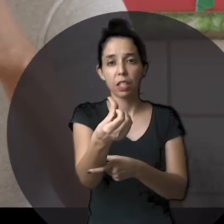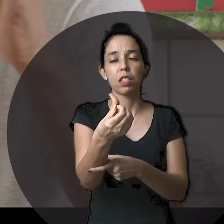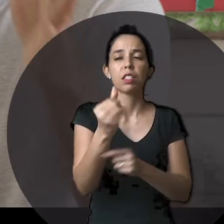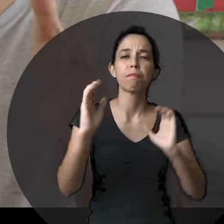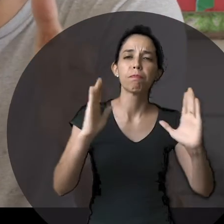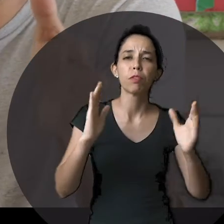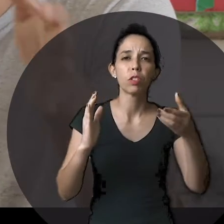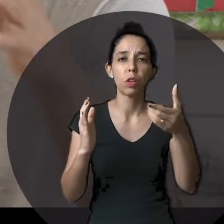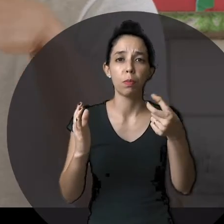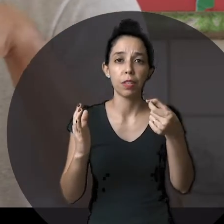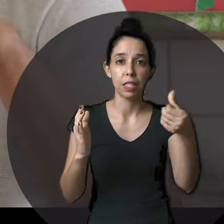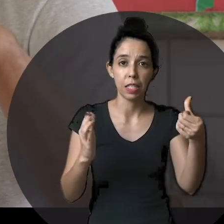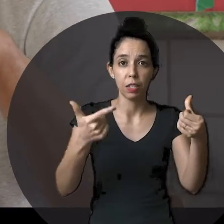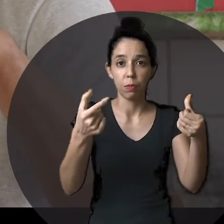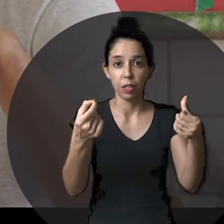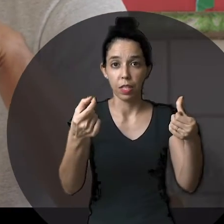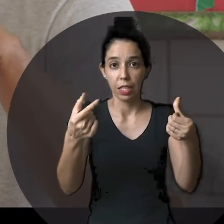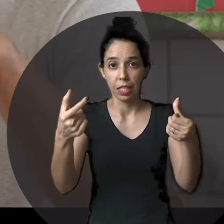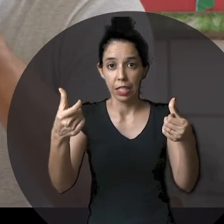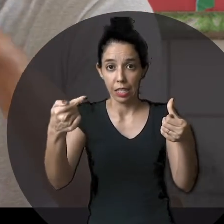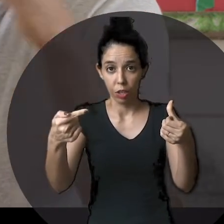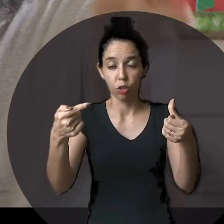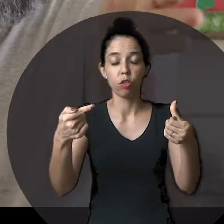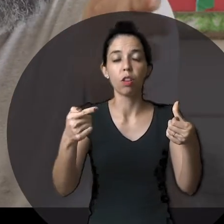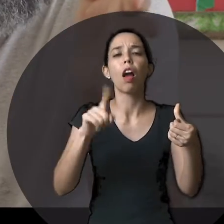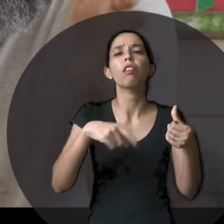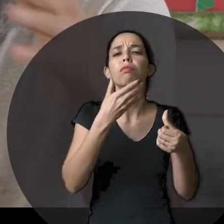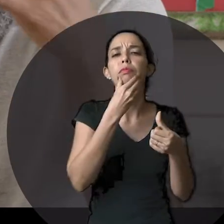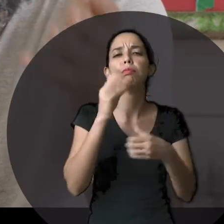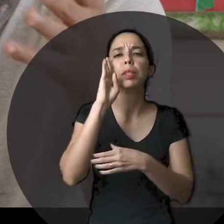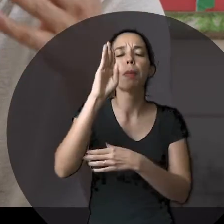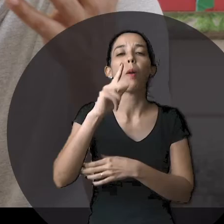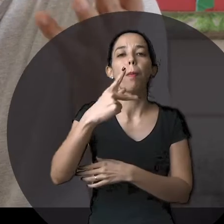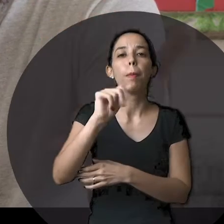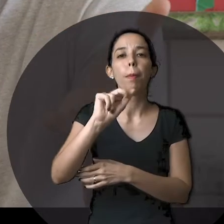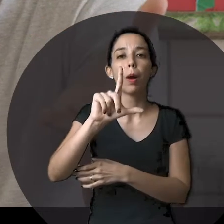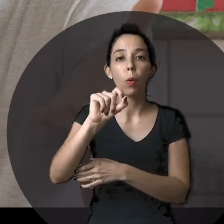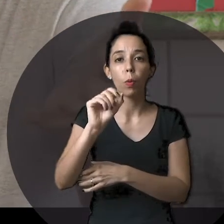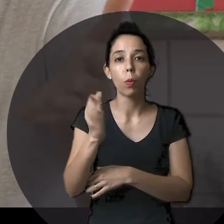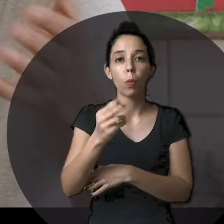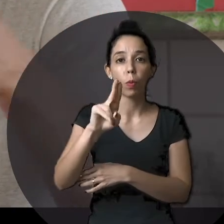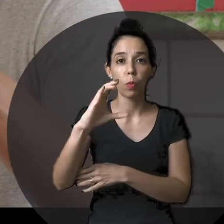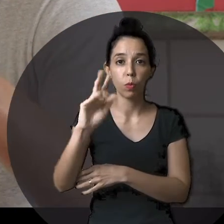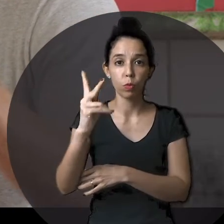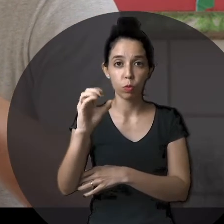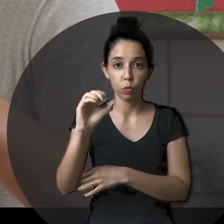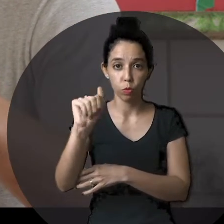criado ali por volta de 2006, 2007, e o grande entusiasta do grupo, criador do grupo, foi o educador Paulo